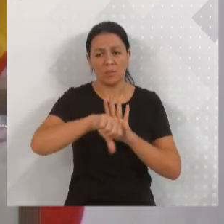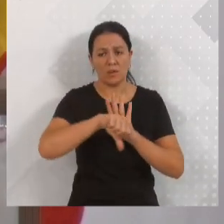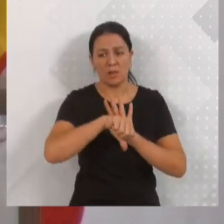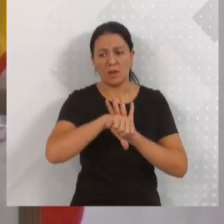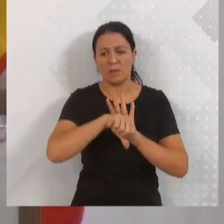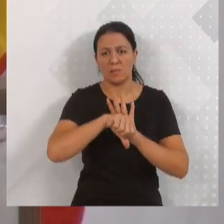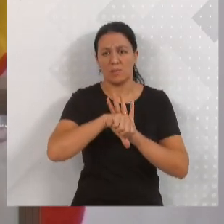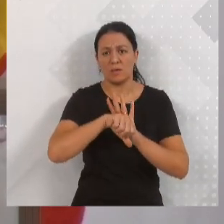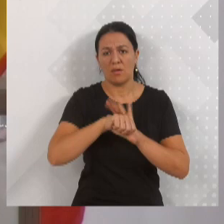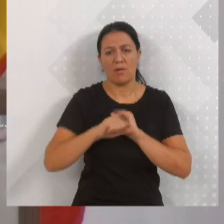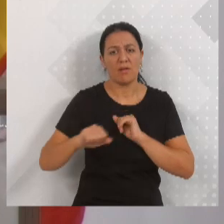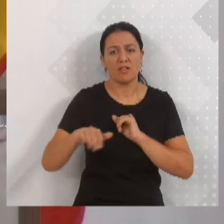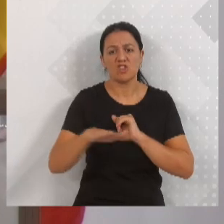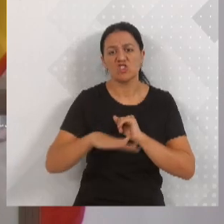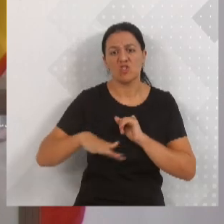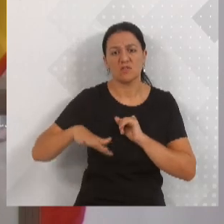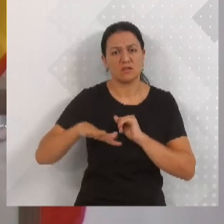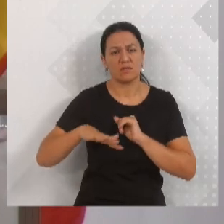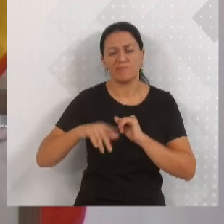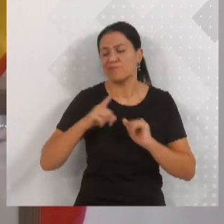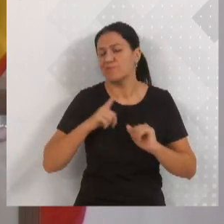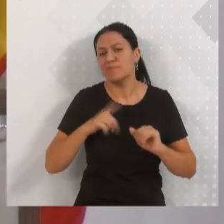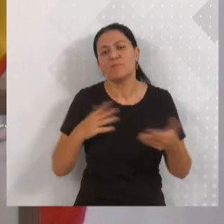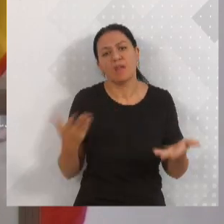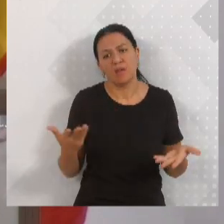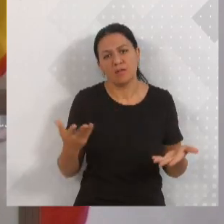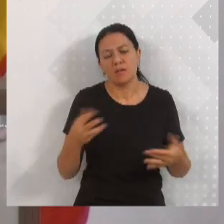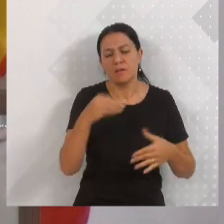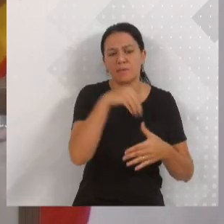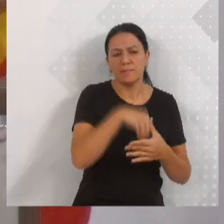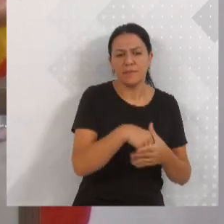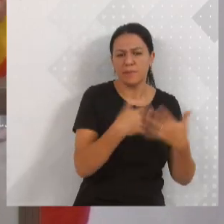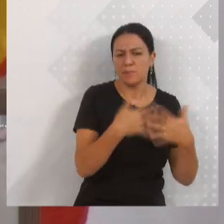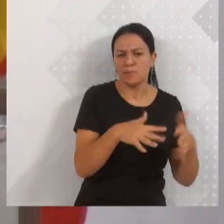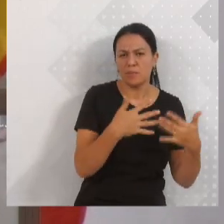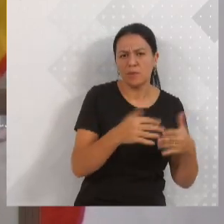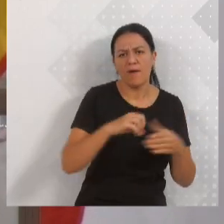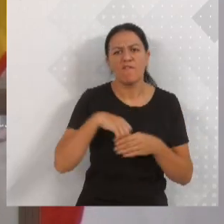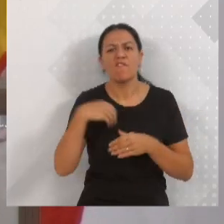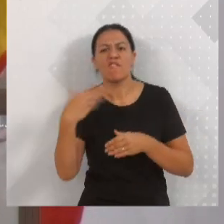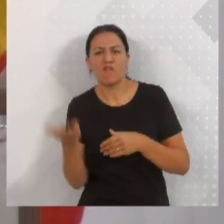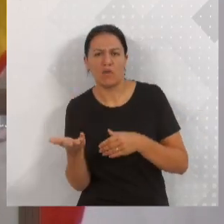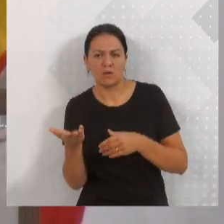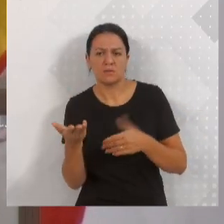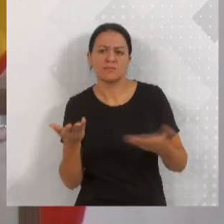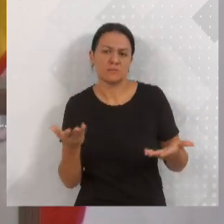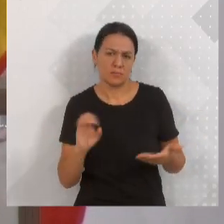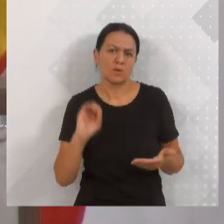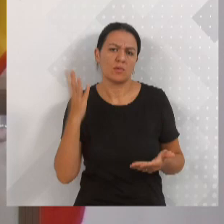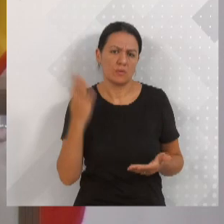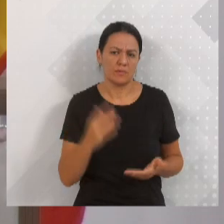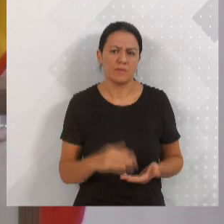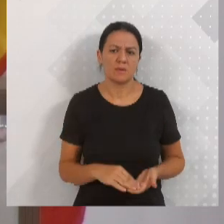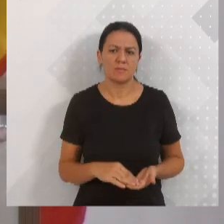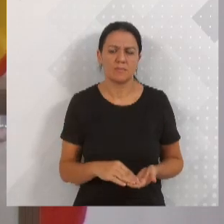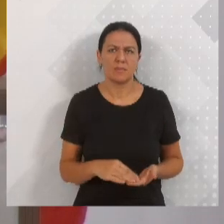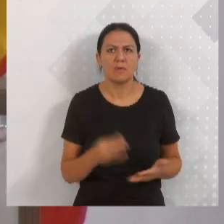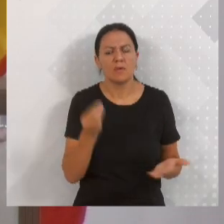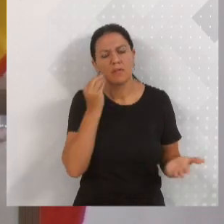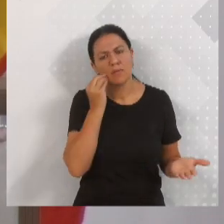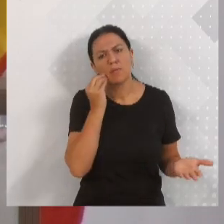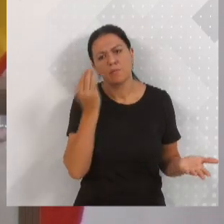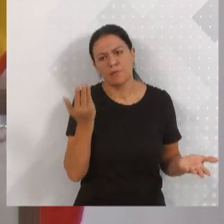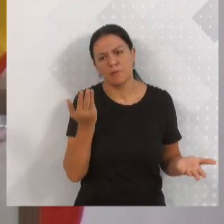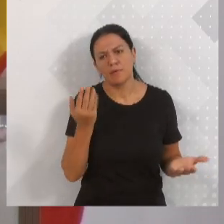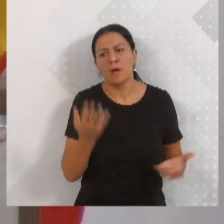fenômeno social ele existe tanto dentro dos terminais quanto fora obviamente que a